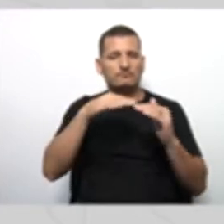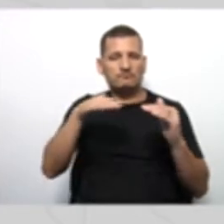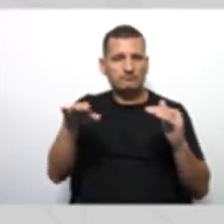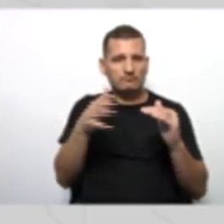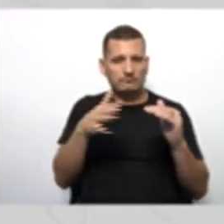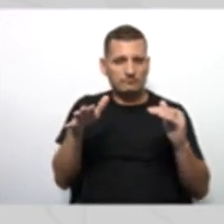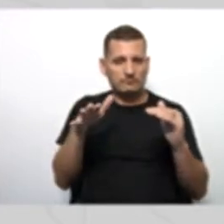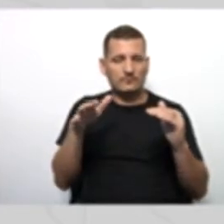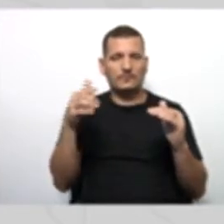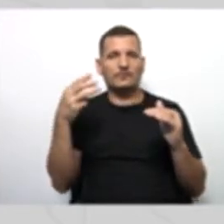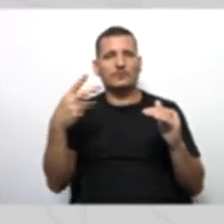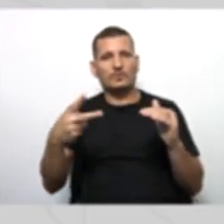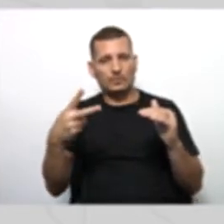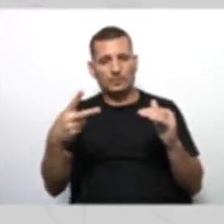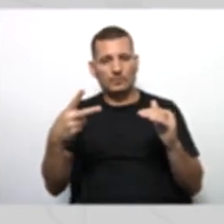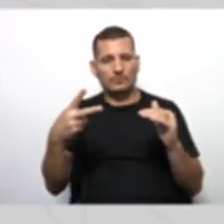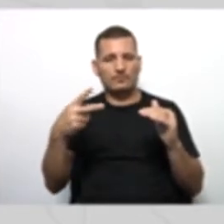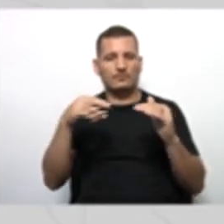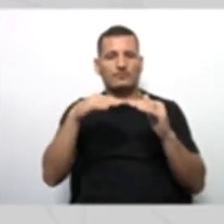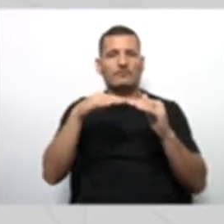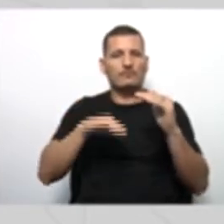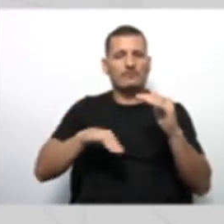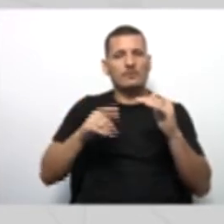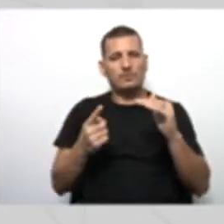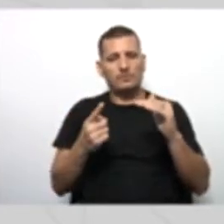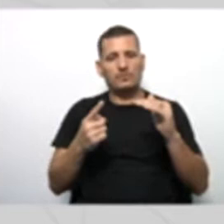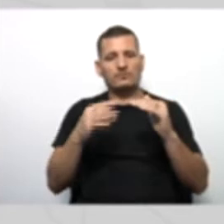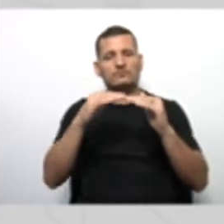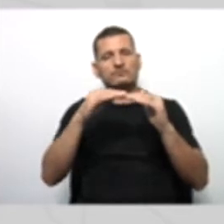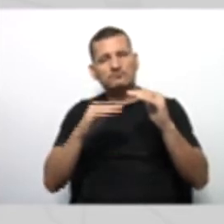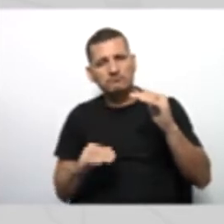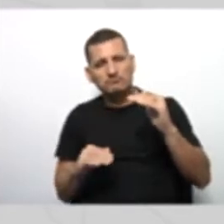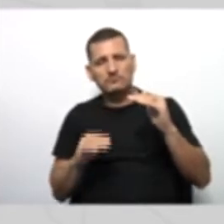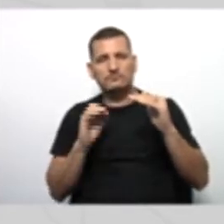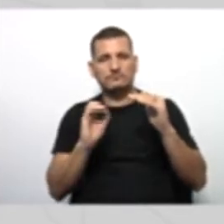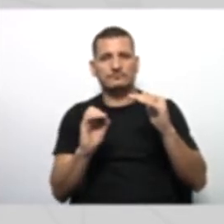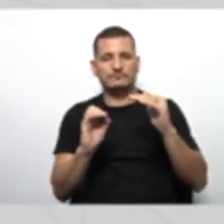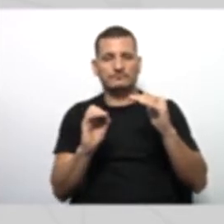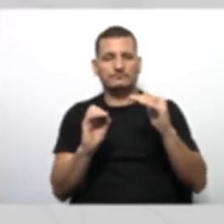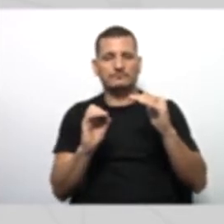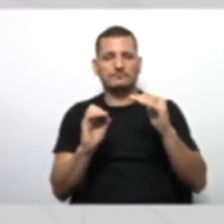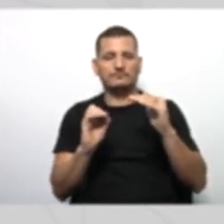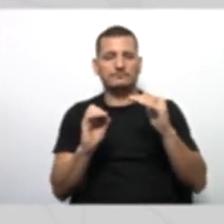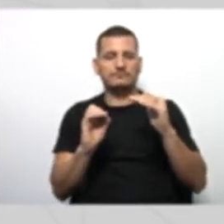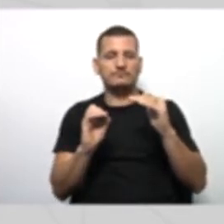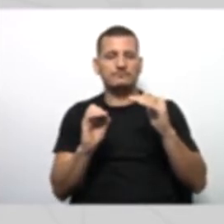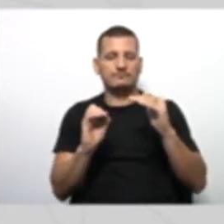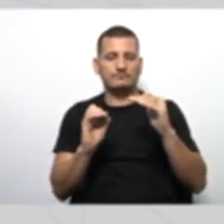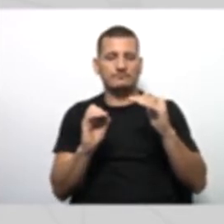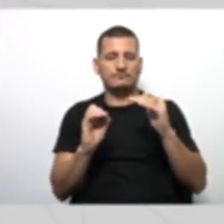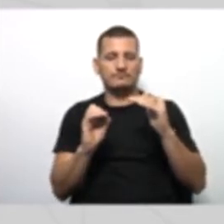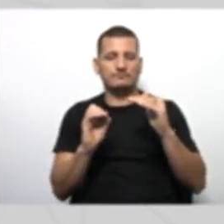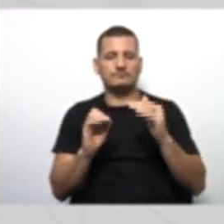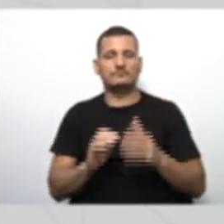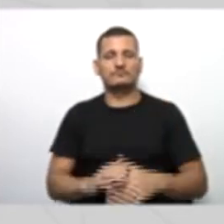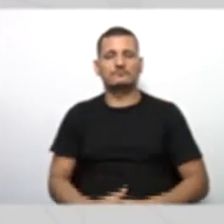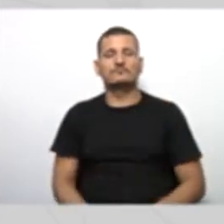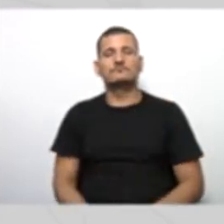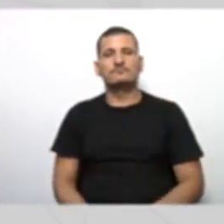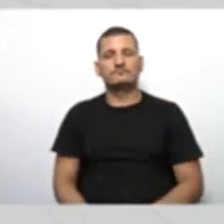crítico, esquece esse 1 aqui, isso aqui é só para qualificar, tá, gente? Só para dizer o item. Mas vamos colocar aqui o